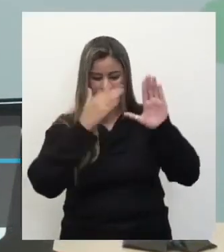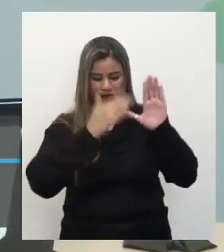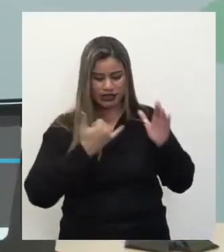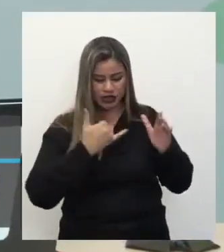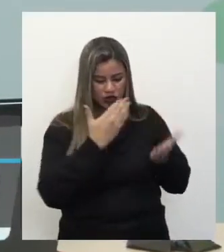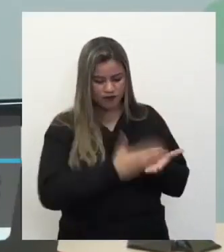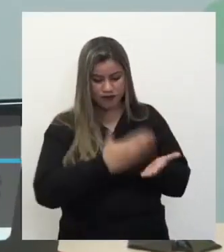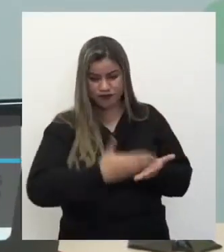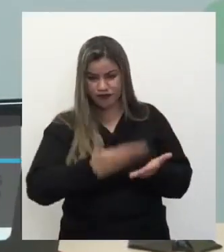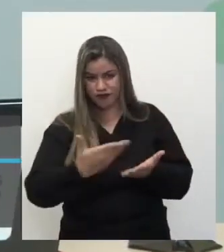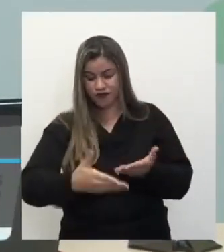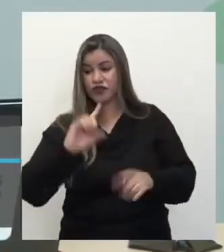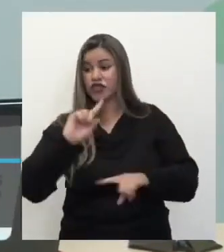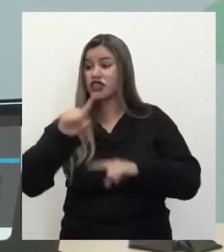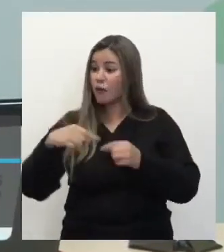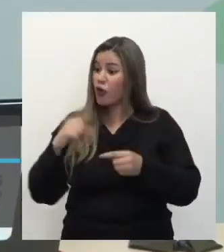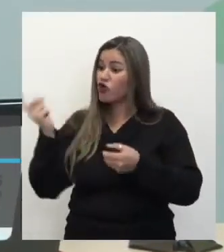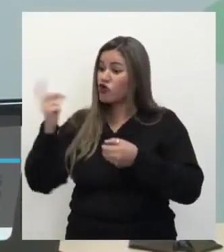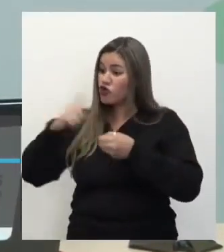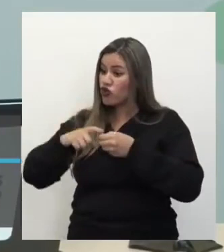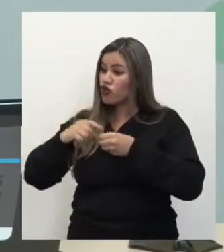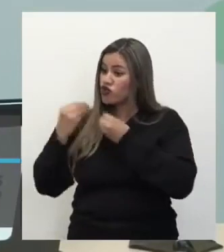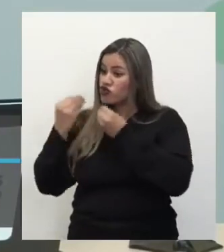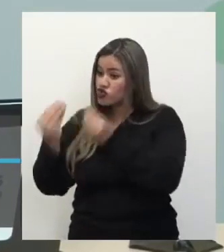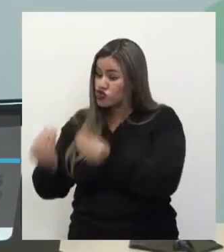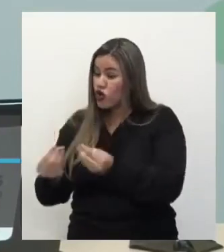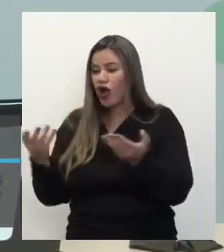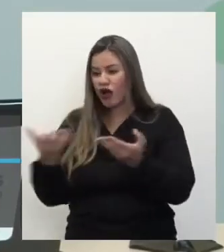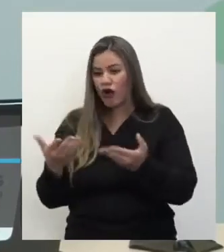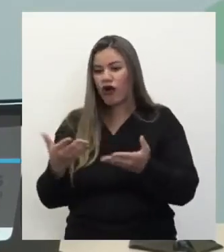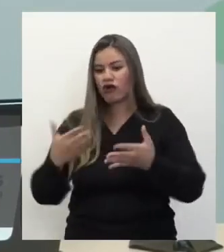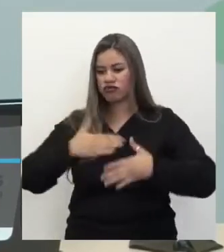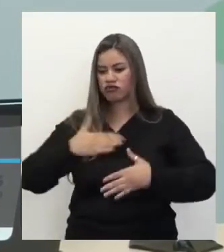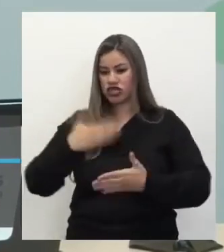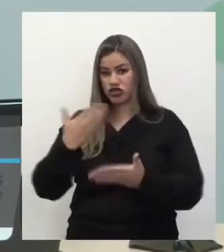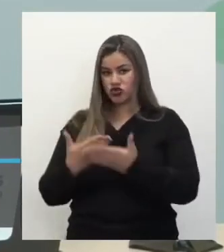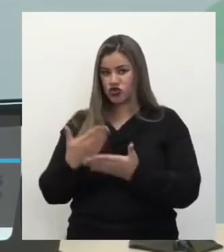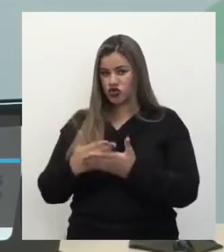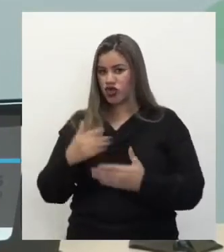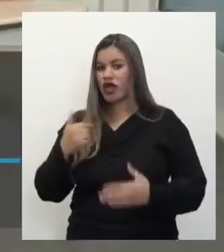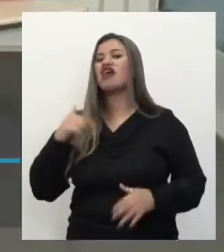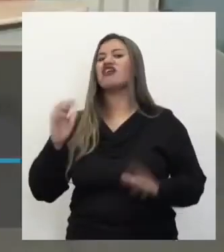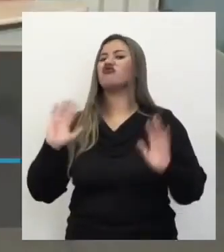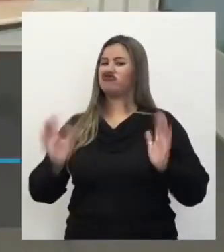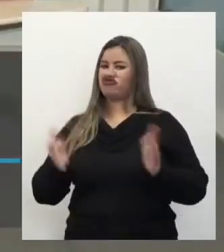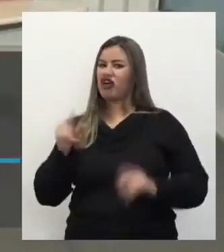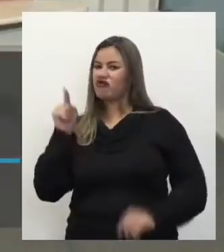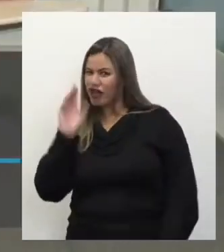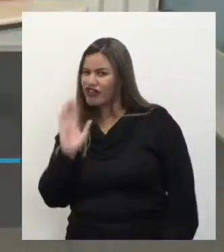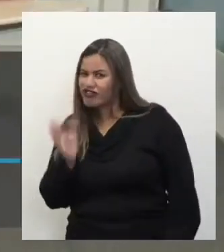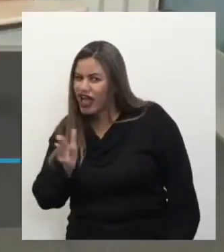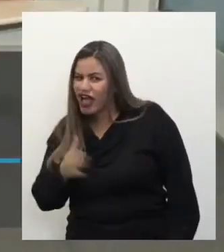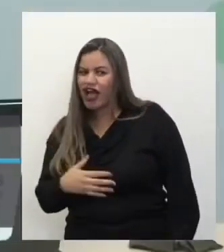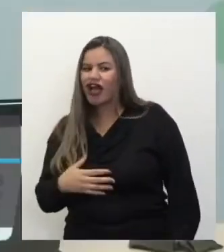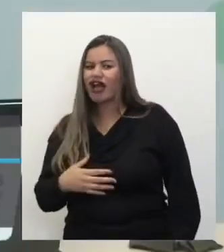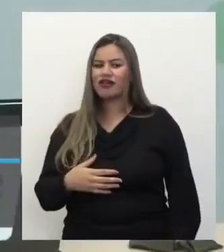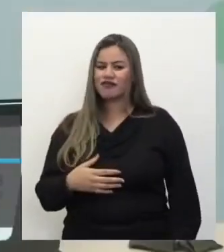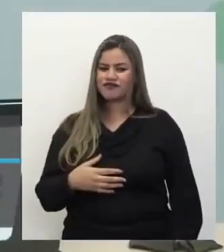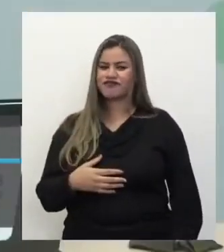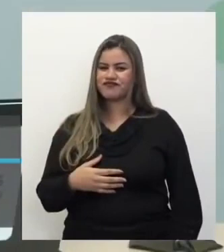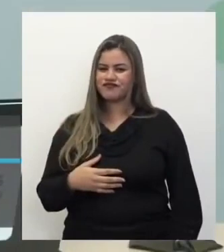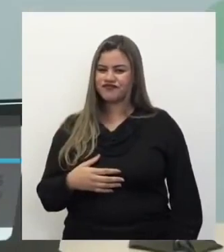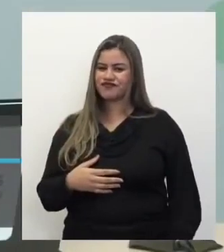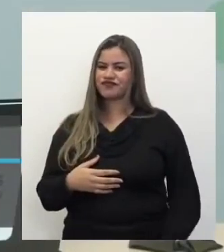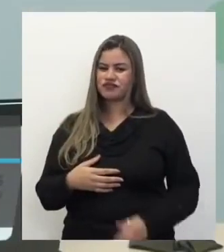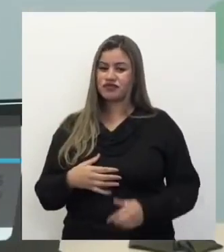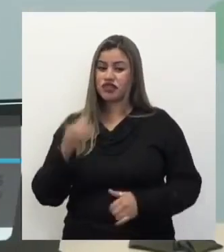ali, daqui a pouco eu vou dá-los a vocês. Melhor ficar aqui comigo para não atrapalhar. Já fiz isso. Já fez isso? Essa fileirinha de celulares